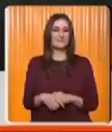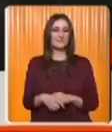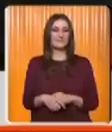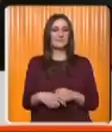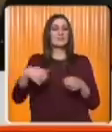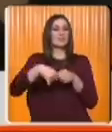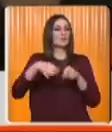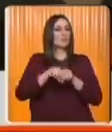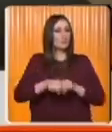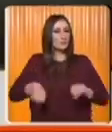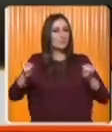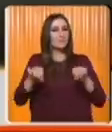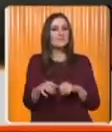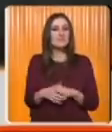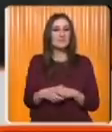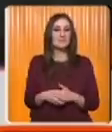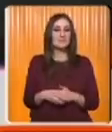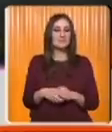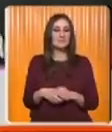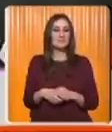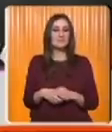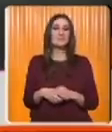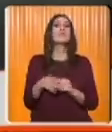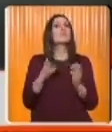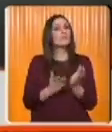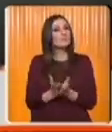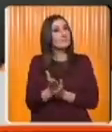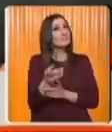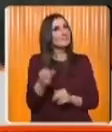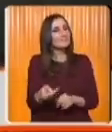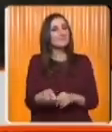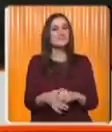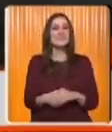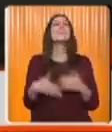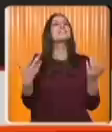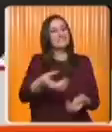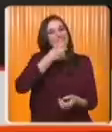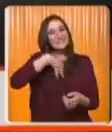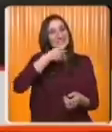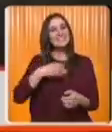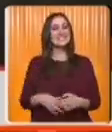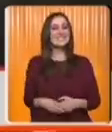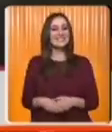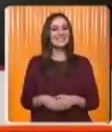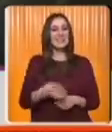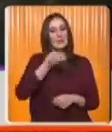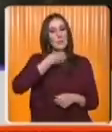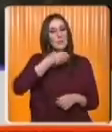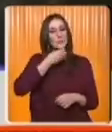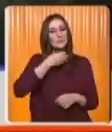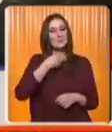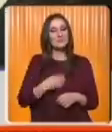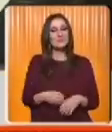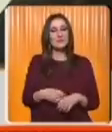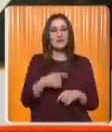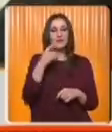Leva chouriço. Já não saio daqui. Então conte-me lá. Ai, essa boca está